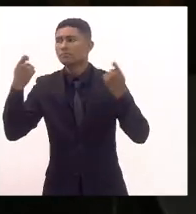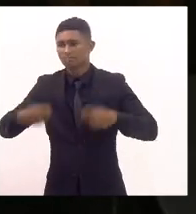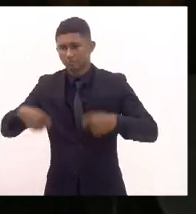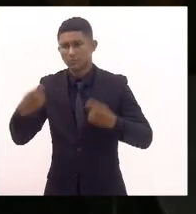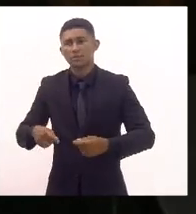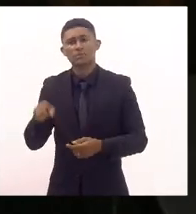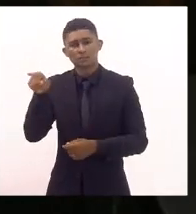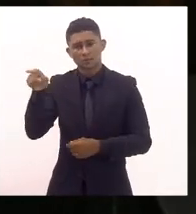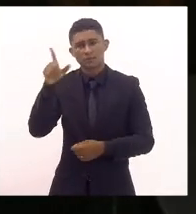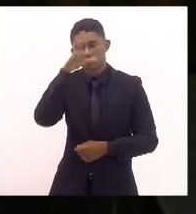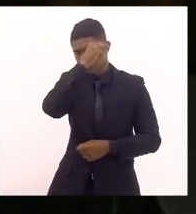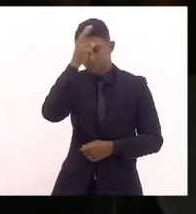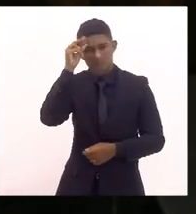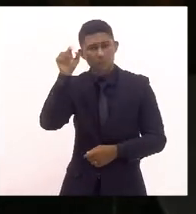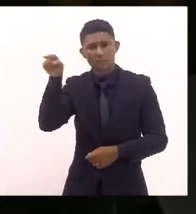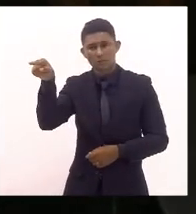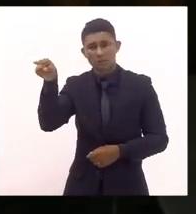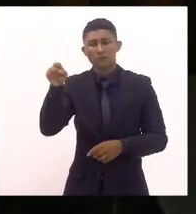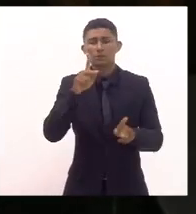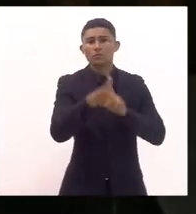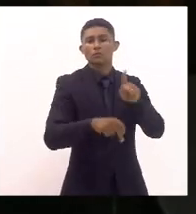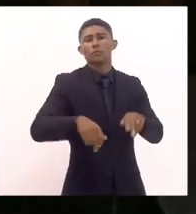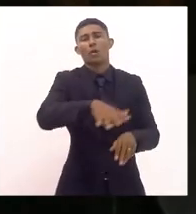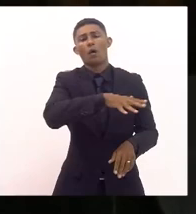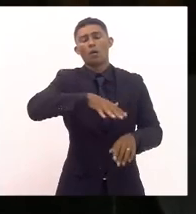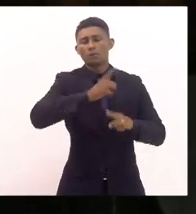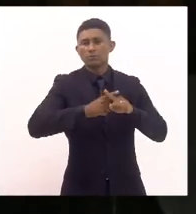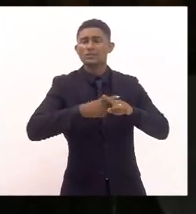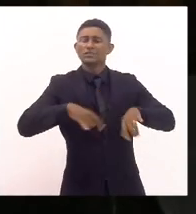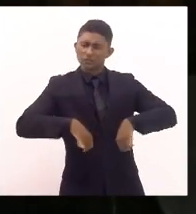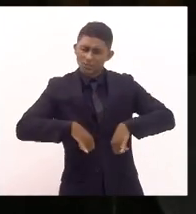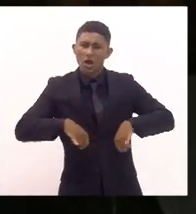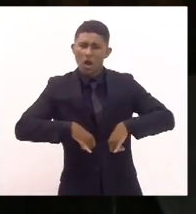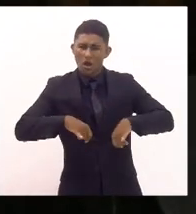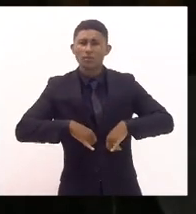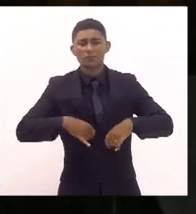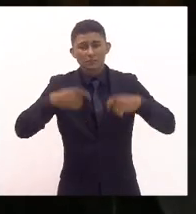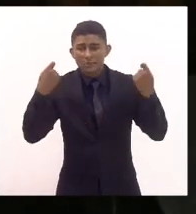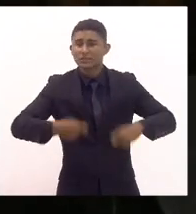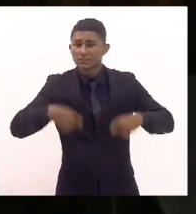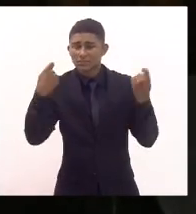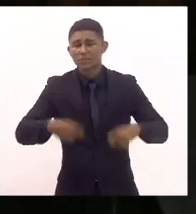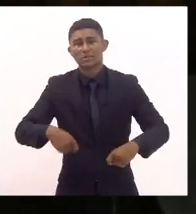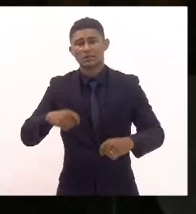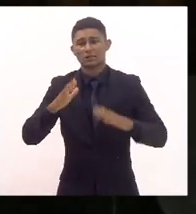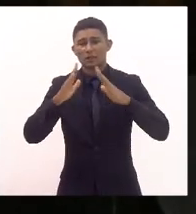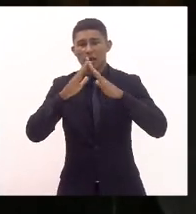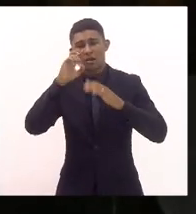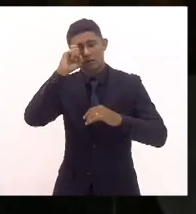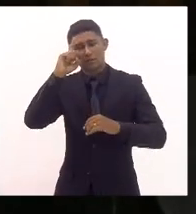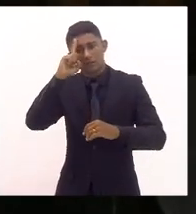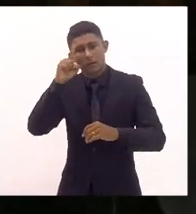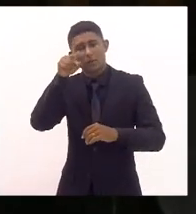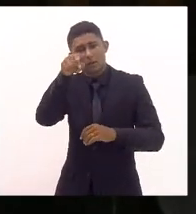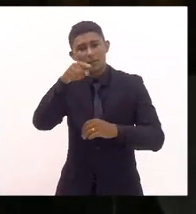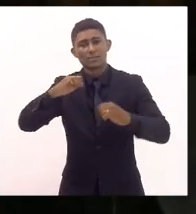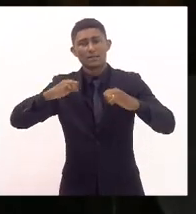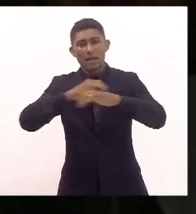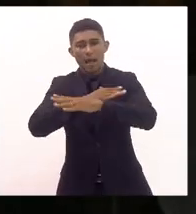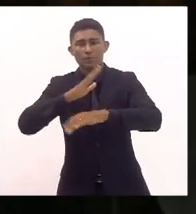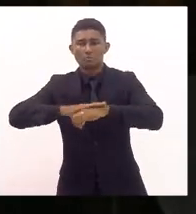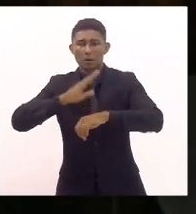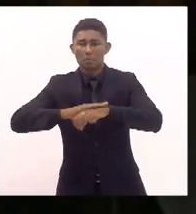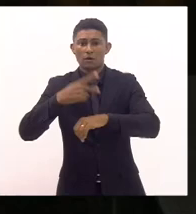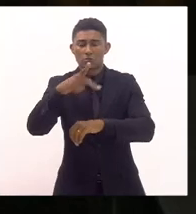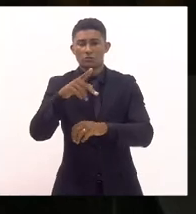vai dormir garotinho se coloca no lugar do povo que sofre depende do atendimento atendimento público da sua cidade da sua